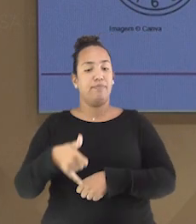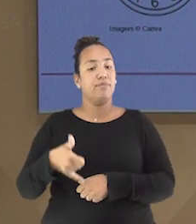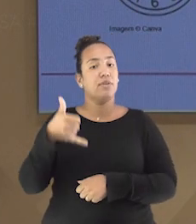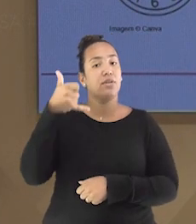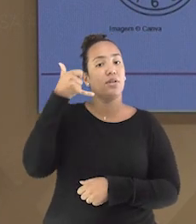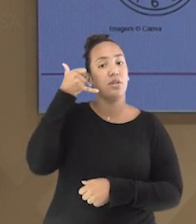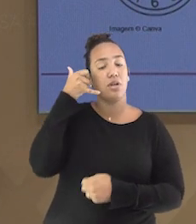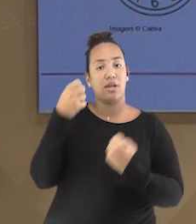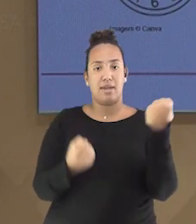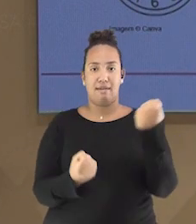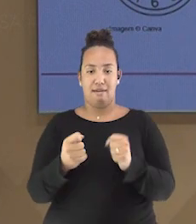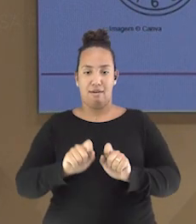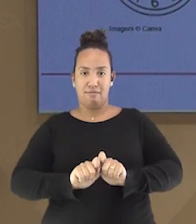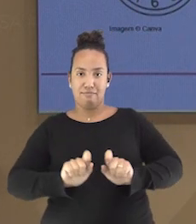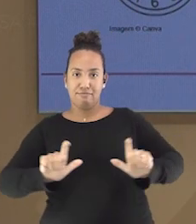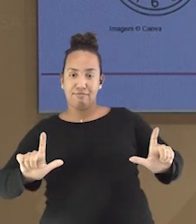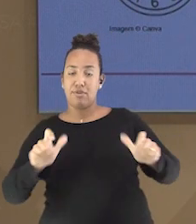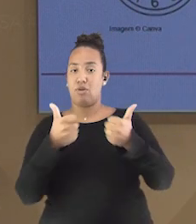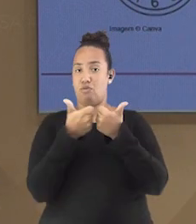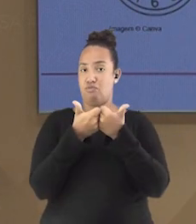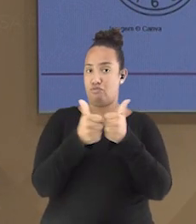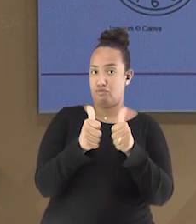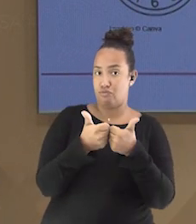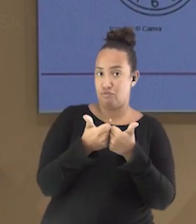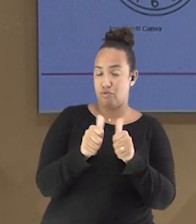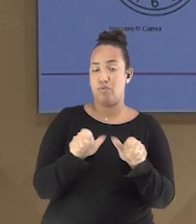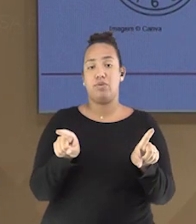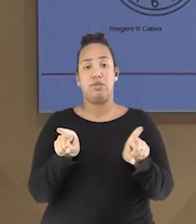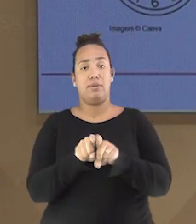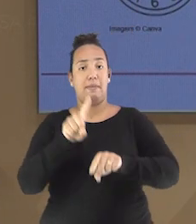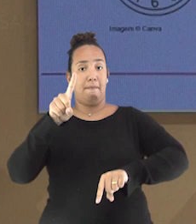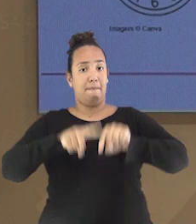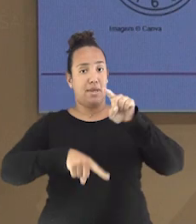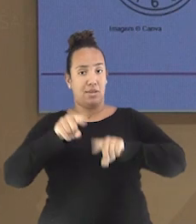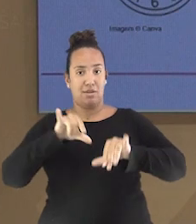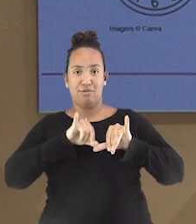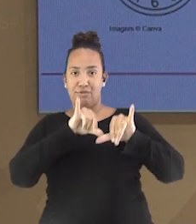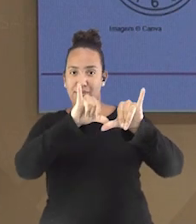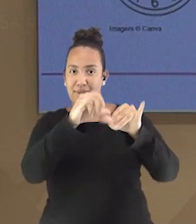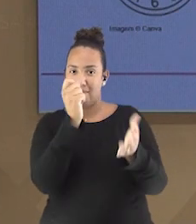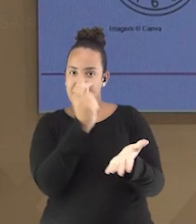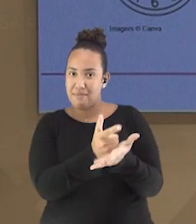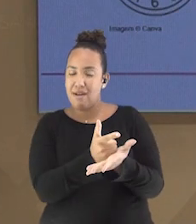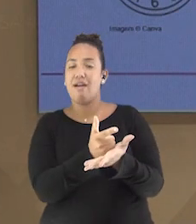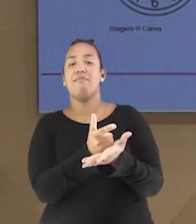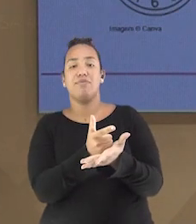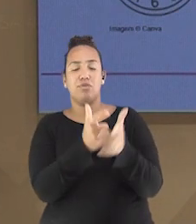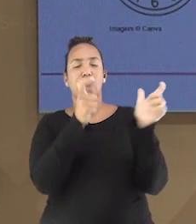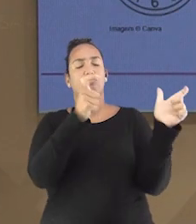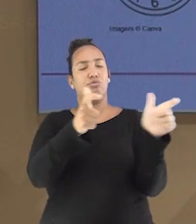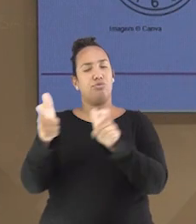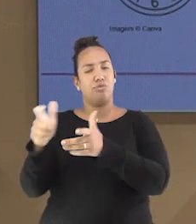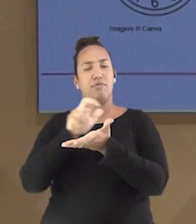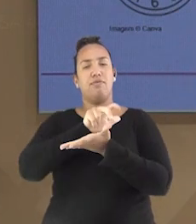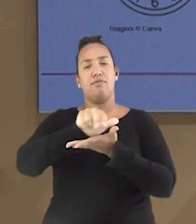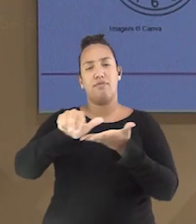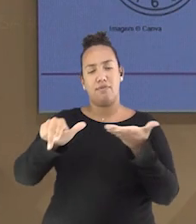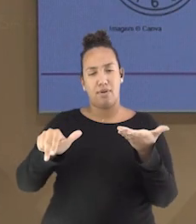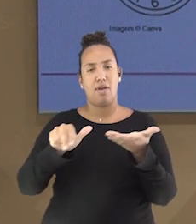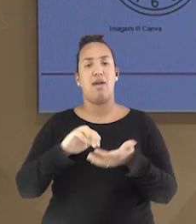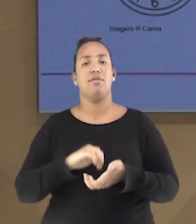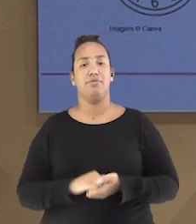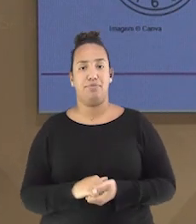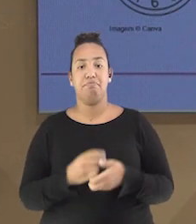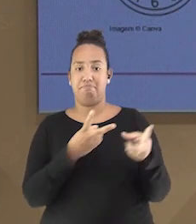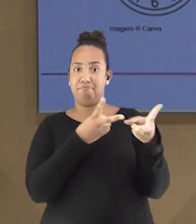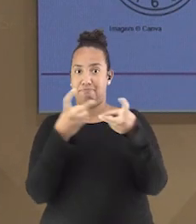de carro, nos ônibus, nos preços dos produtos e em muitos outros lugares. Eles estão por toda